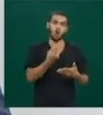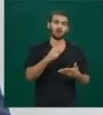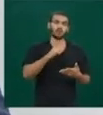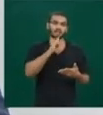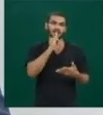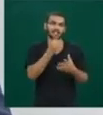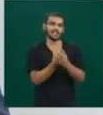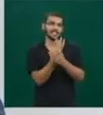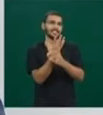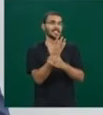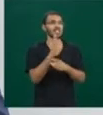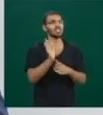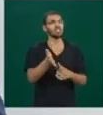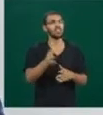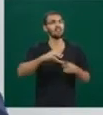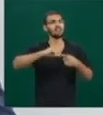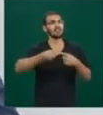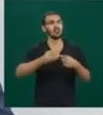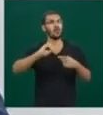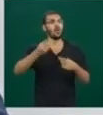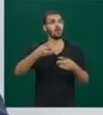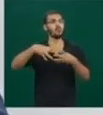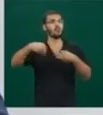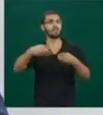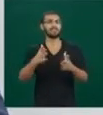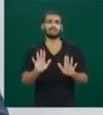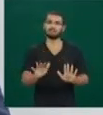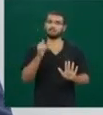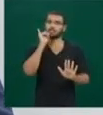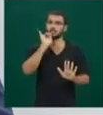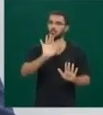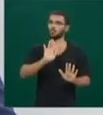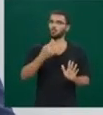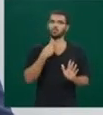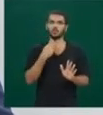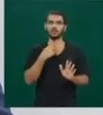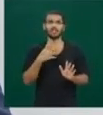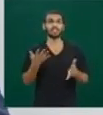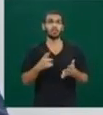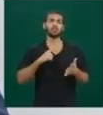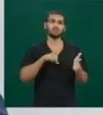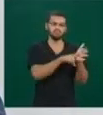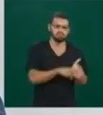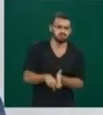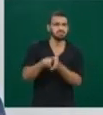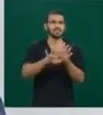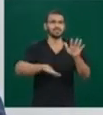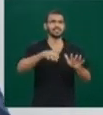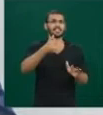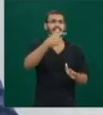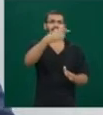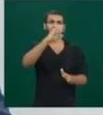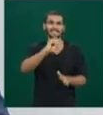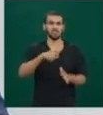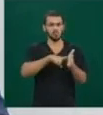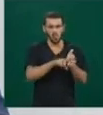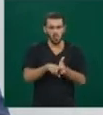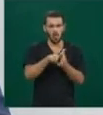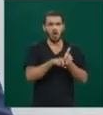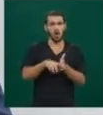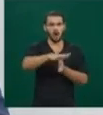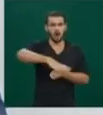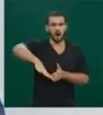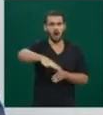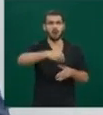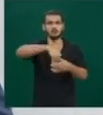safras anteriores. Para este ano, o IMA estima realizar 170 fiscalizações nas lavouras de Minas. Quem estiver fora dos